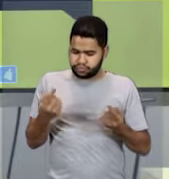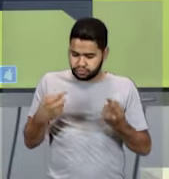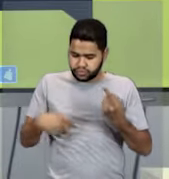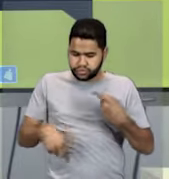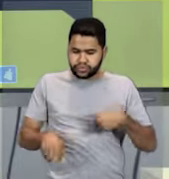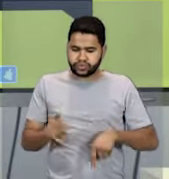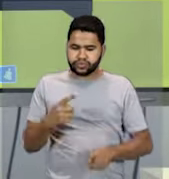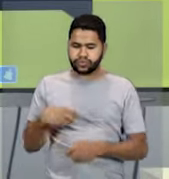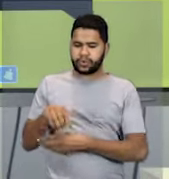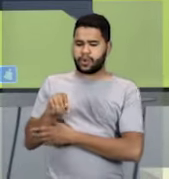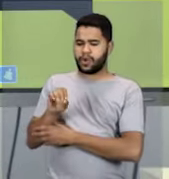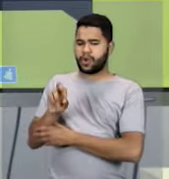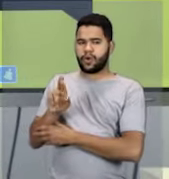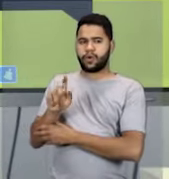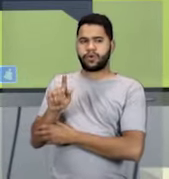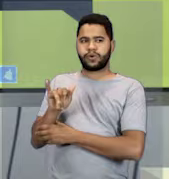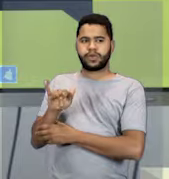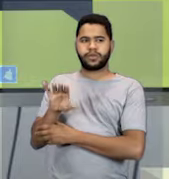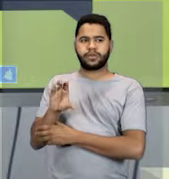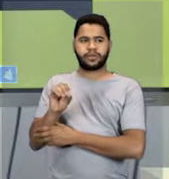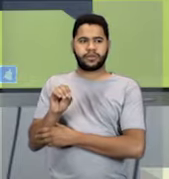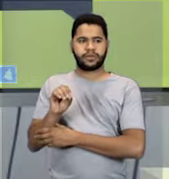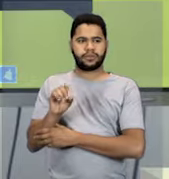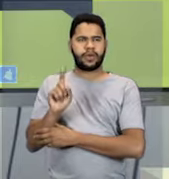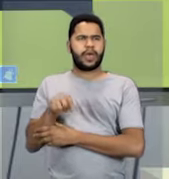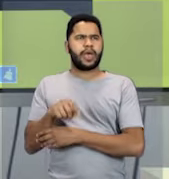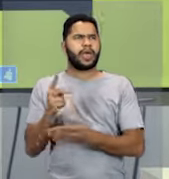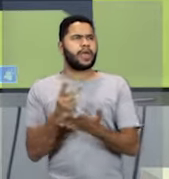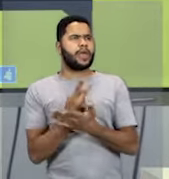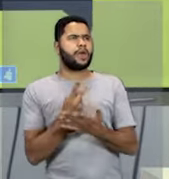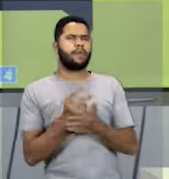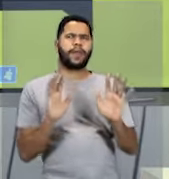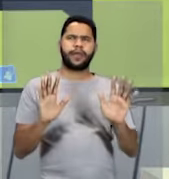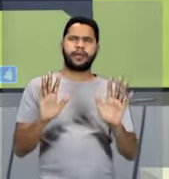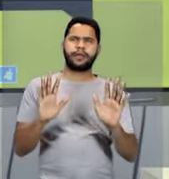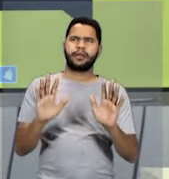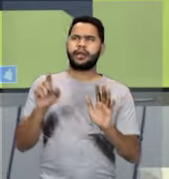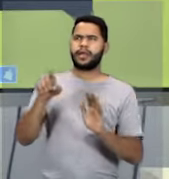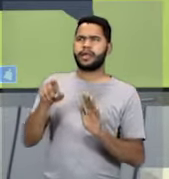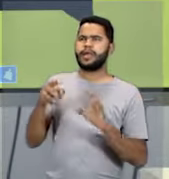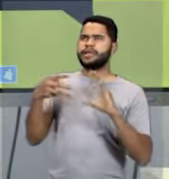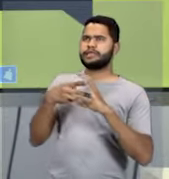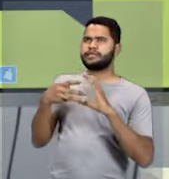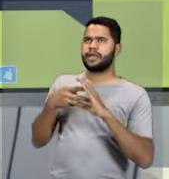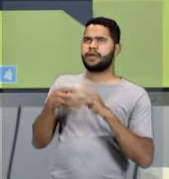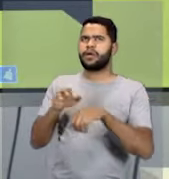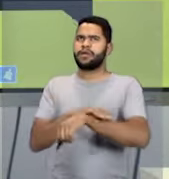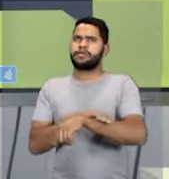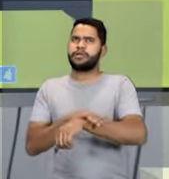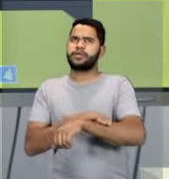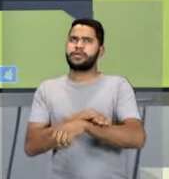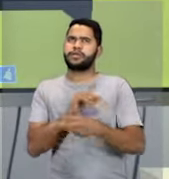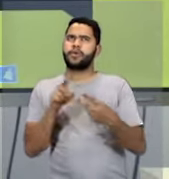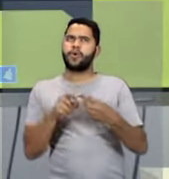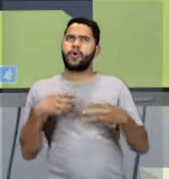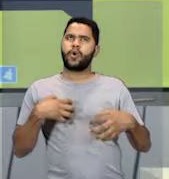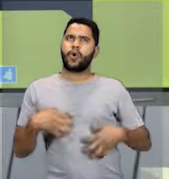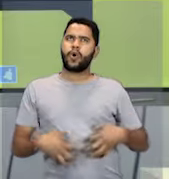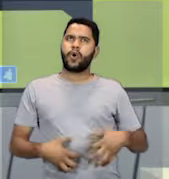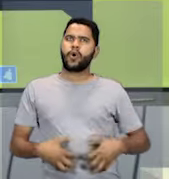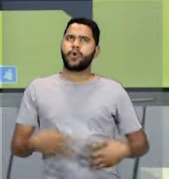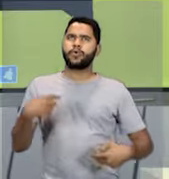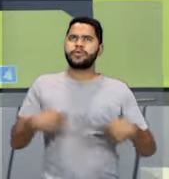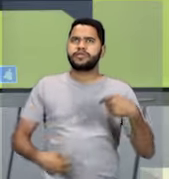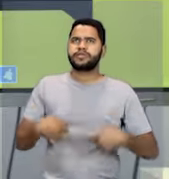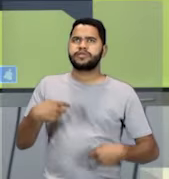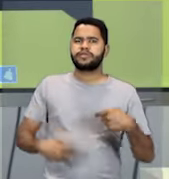organismo. A professora errou, pulou um pedaço. Não é assim, célula, tecido, órgão,